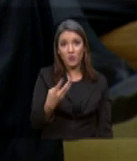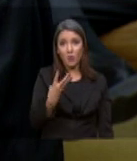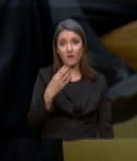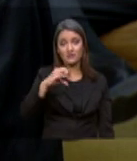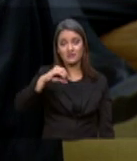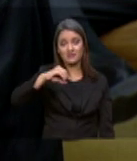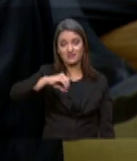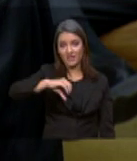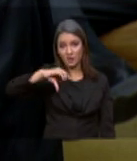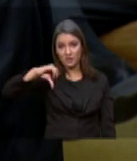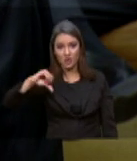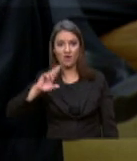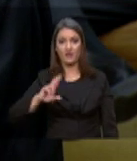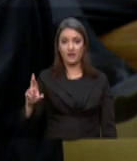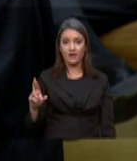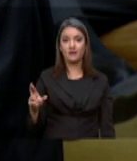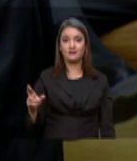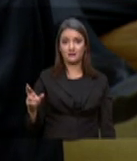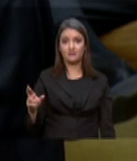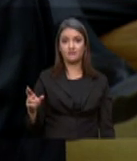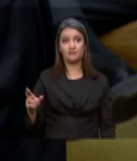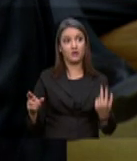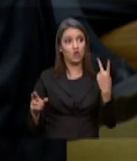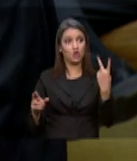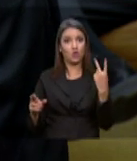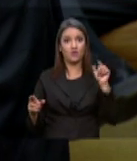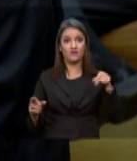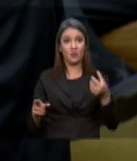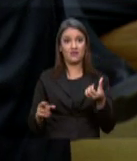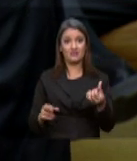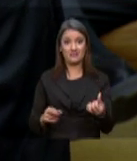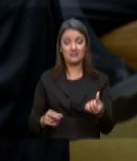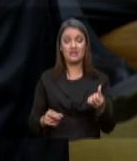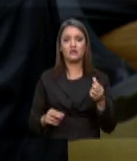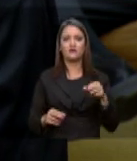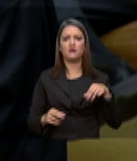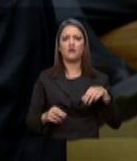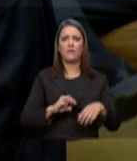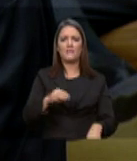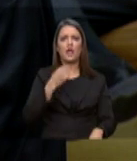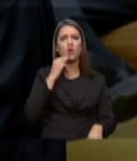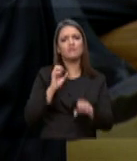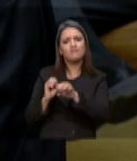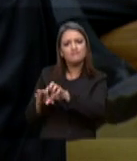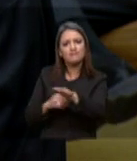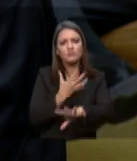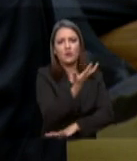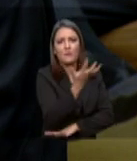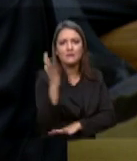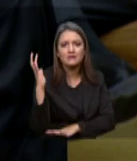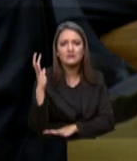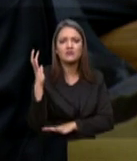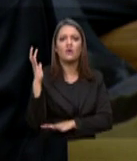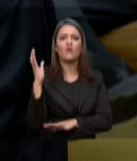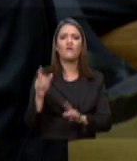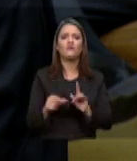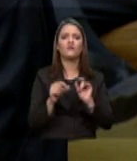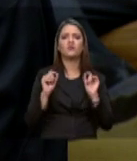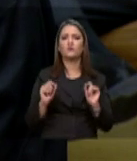R$ 105.409. Dos 2,6 milhões destinados à educação ambiental, foi gasto